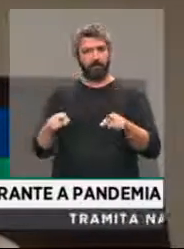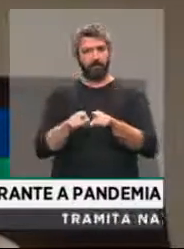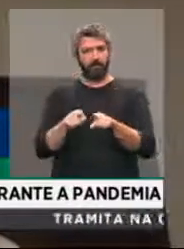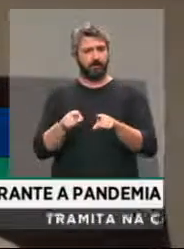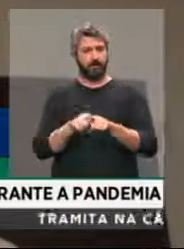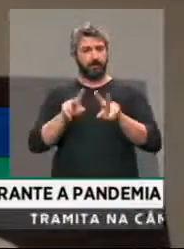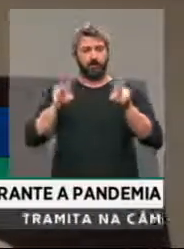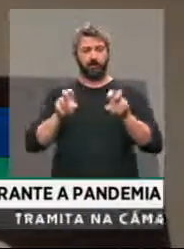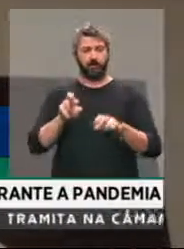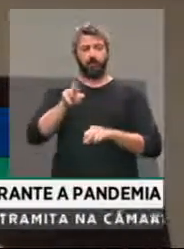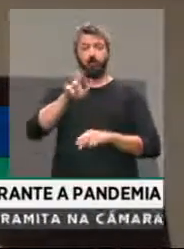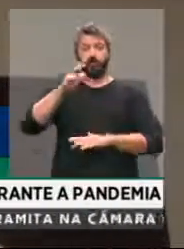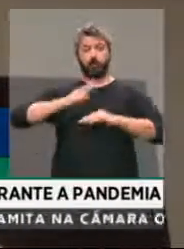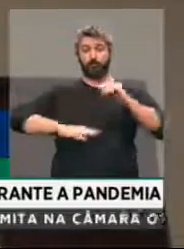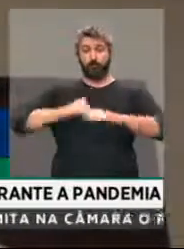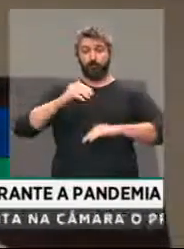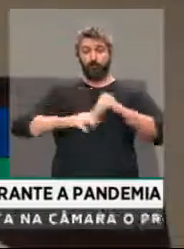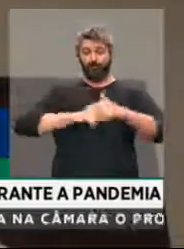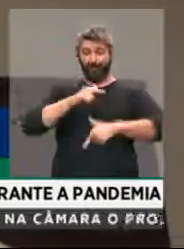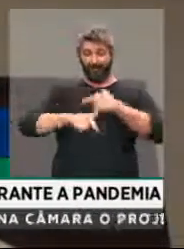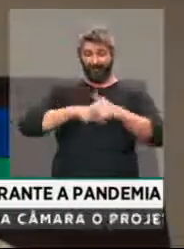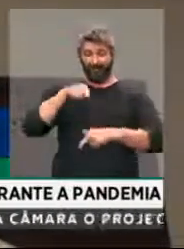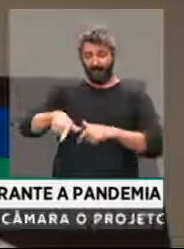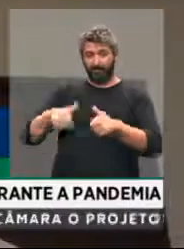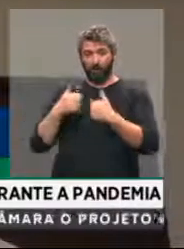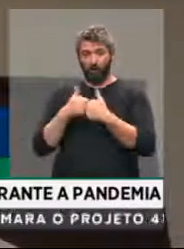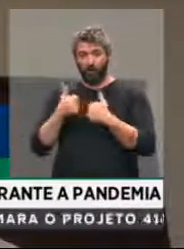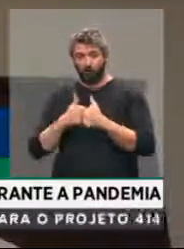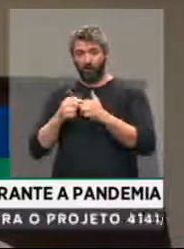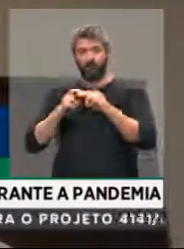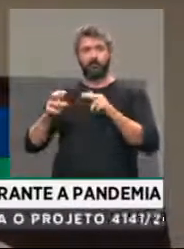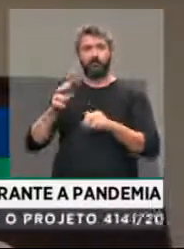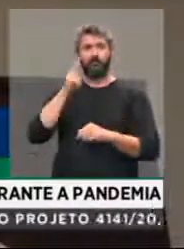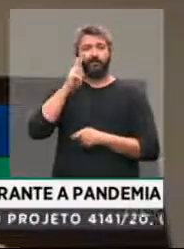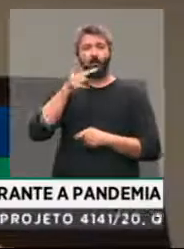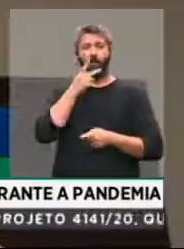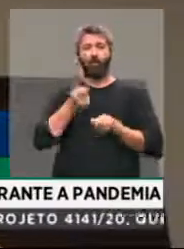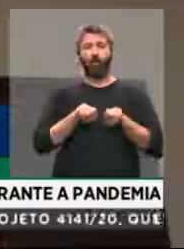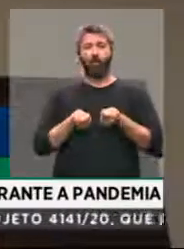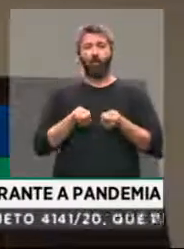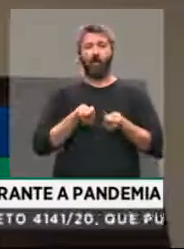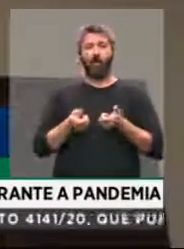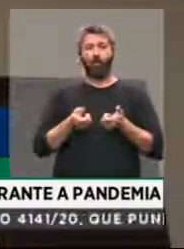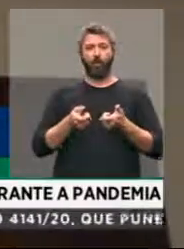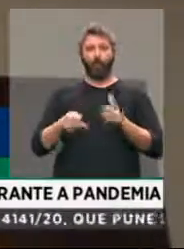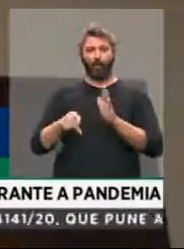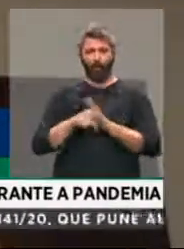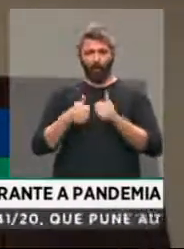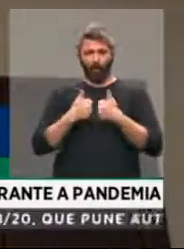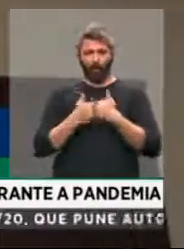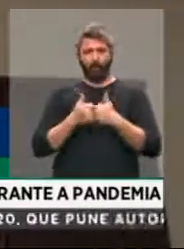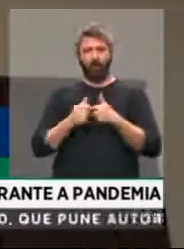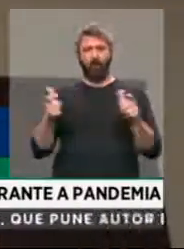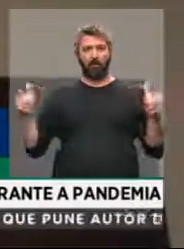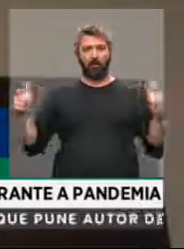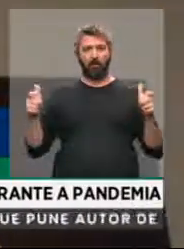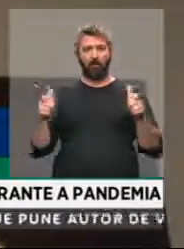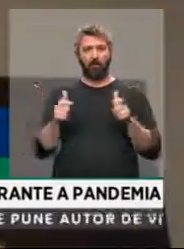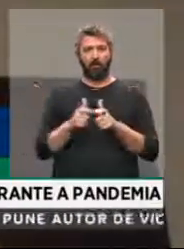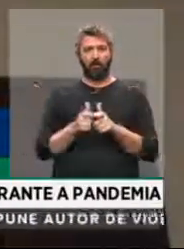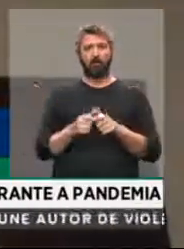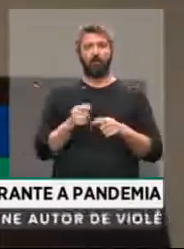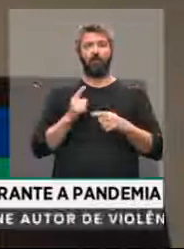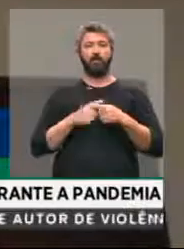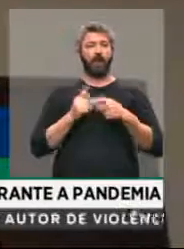dos rodoviários, dos profissionais. Nós vimos aí os trocadores de ônibus desaparecerem numa brutal exploração